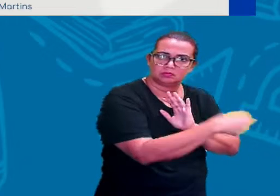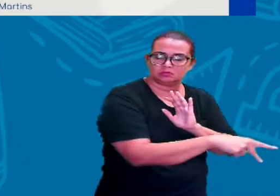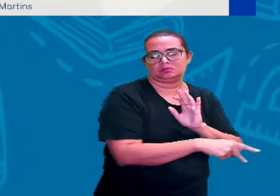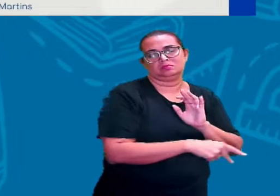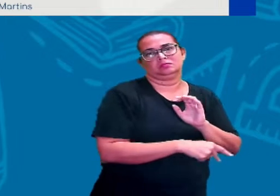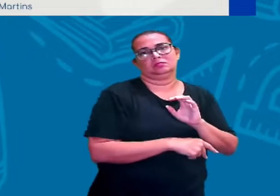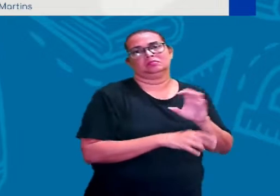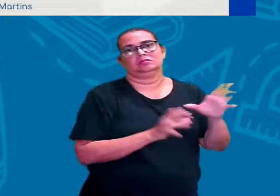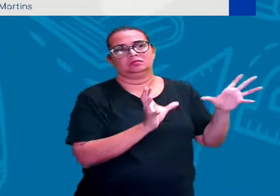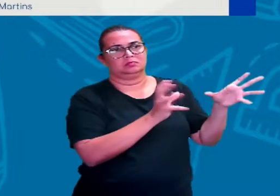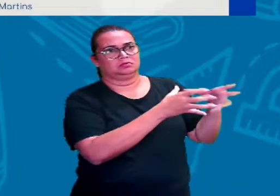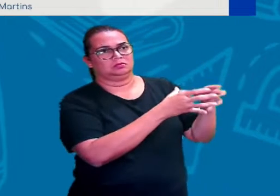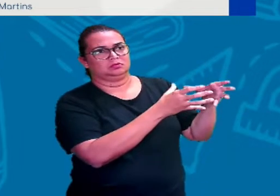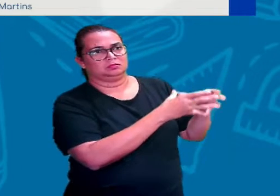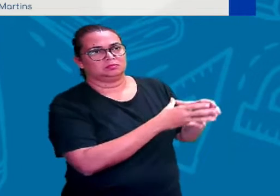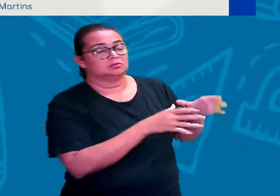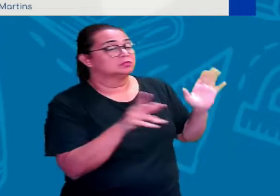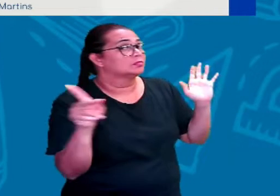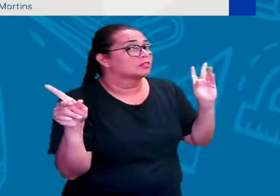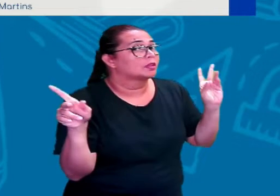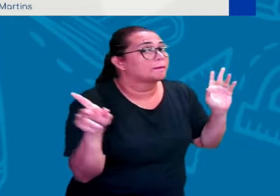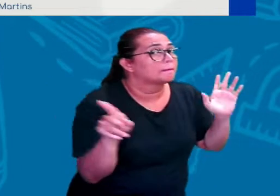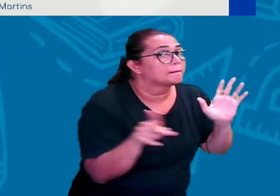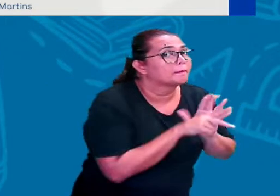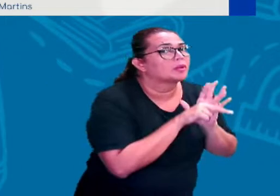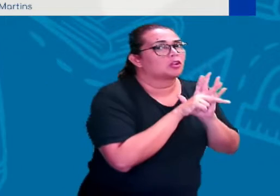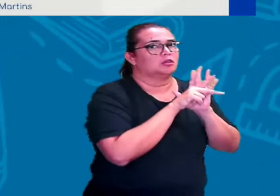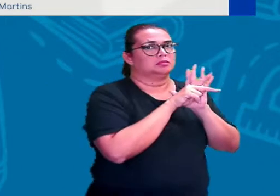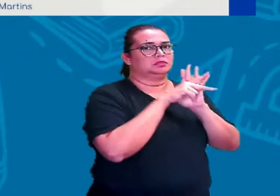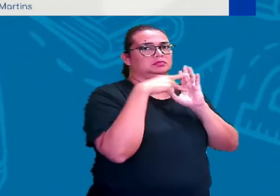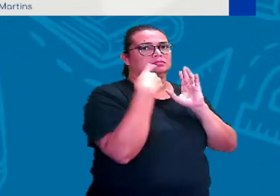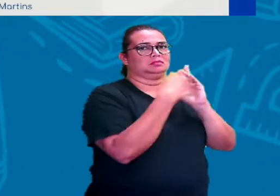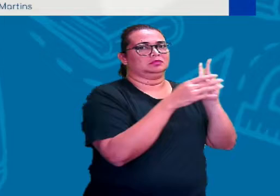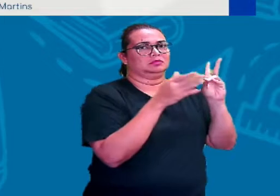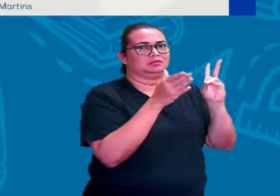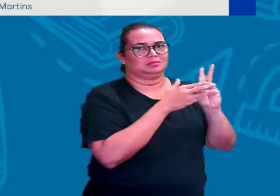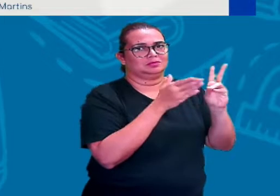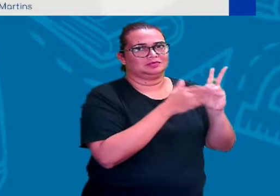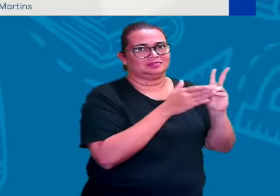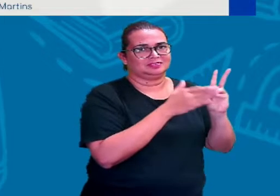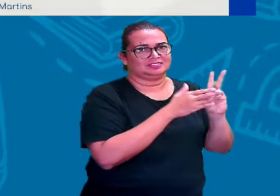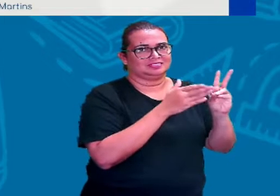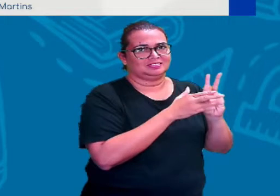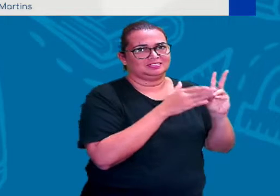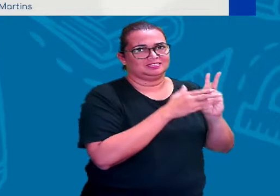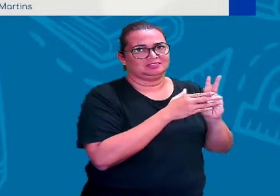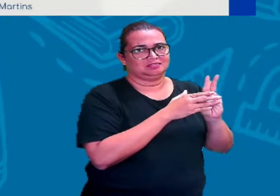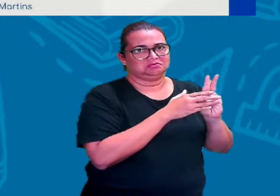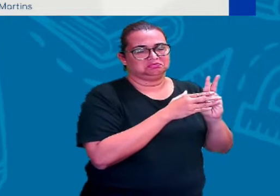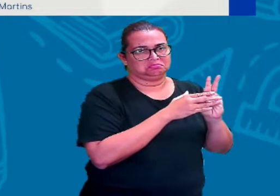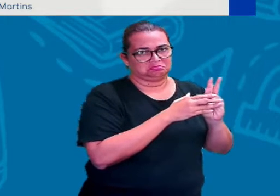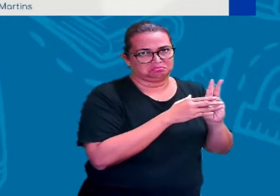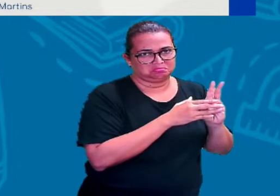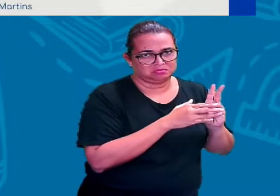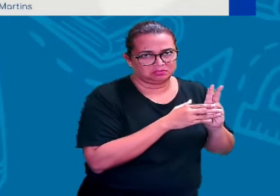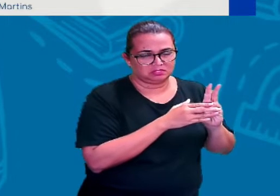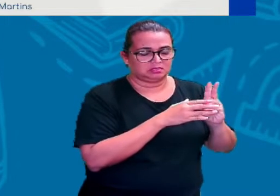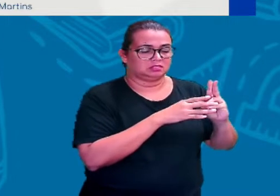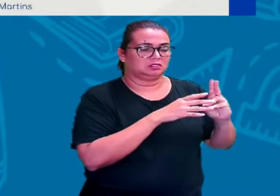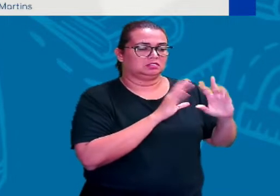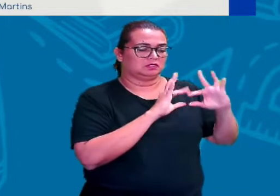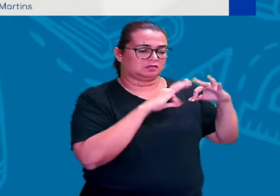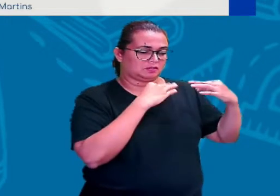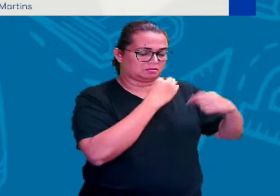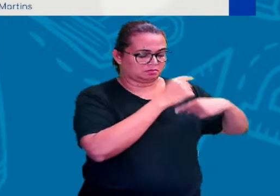terra são exclusivos dos povos indígenas e de seus descendentes, tá?